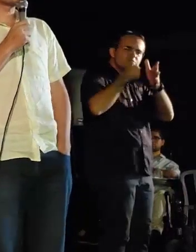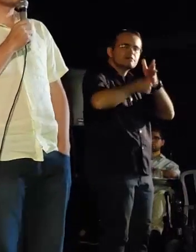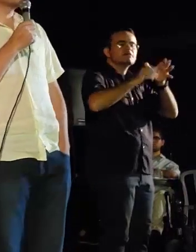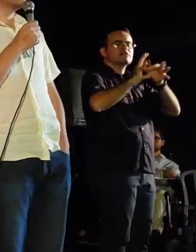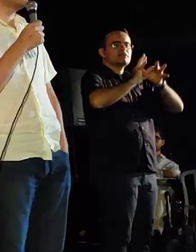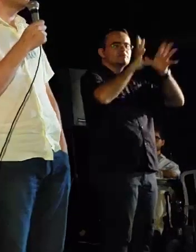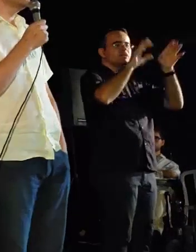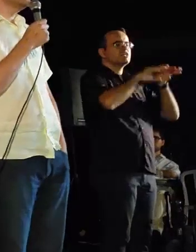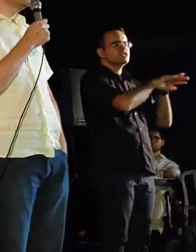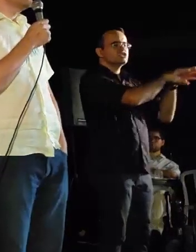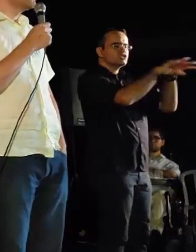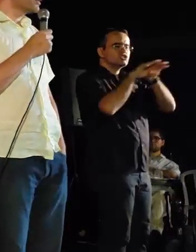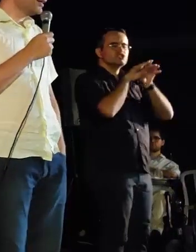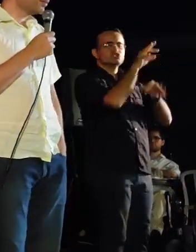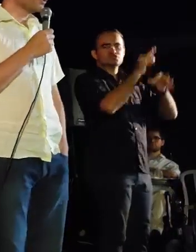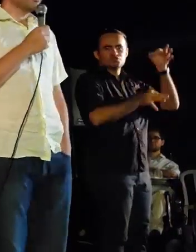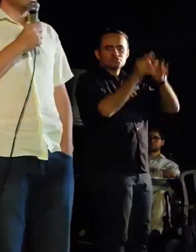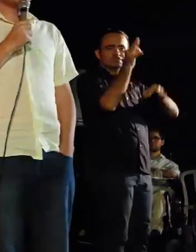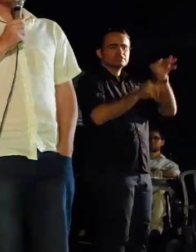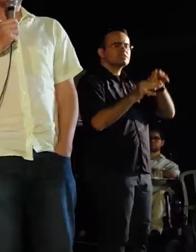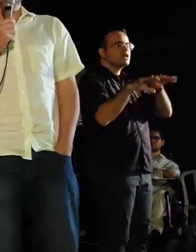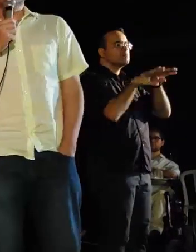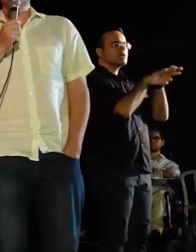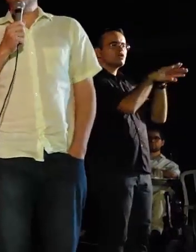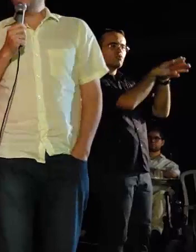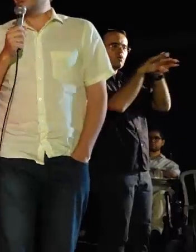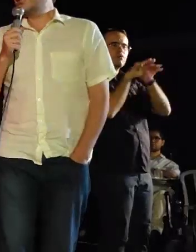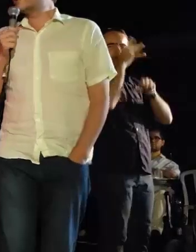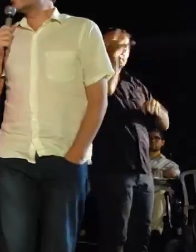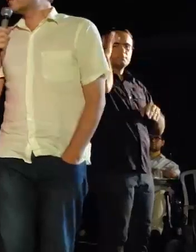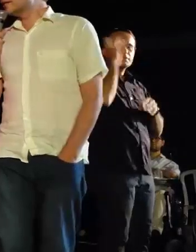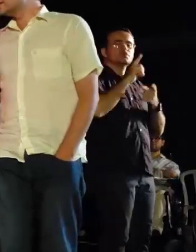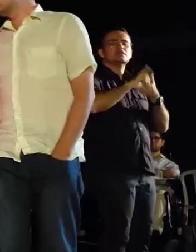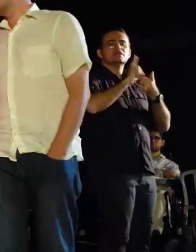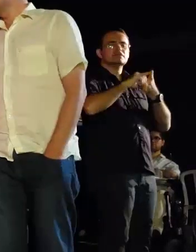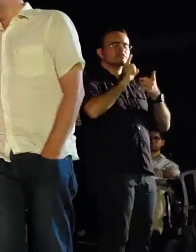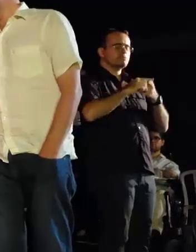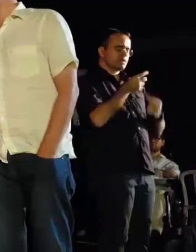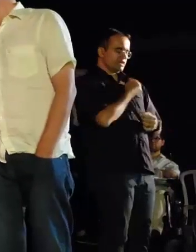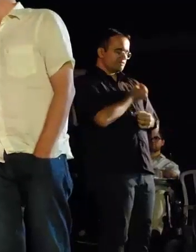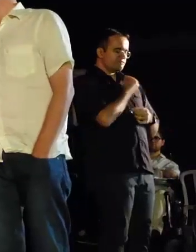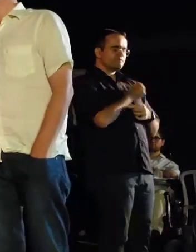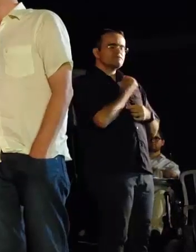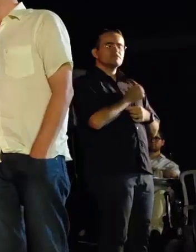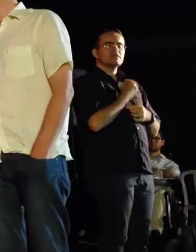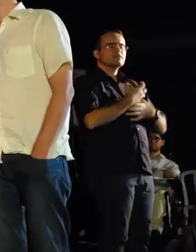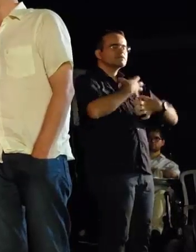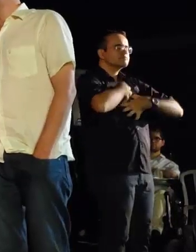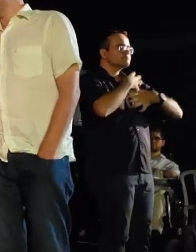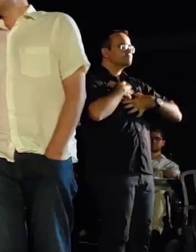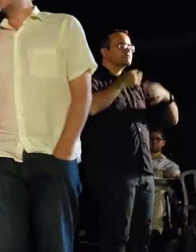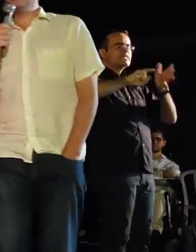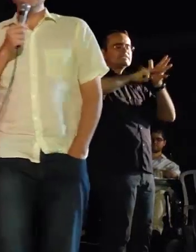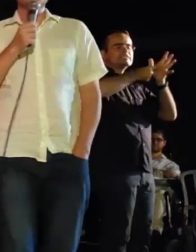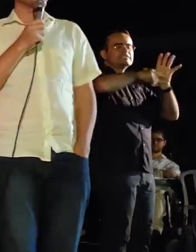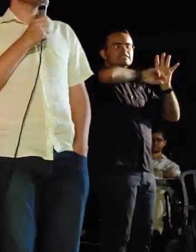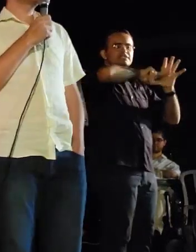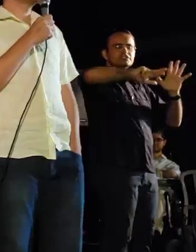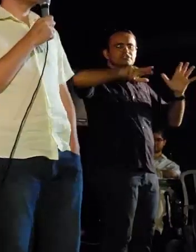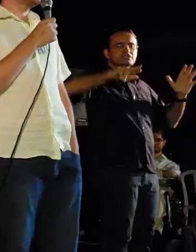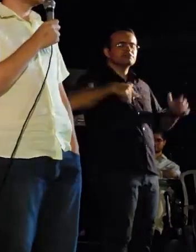justiça social, pela equidade, por uma vida plena de sentido, de amorosidade,